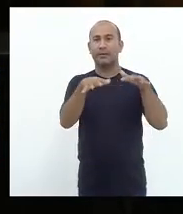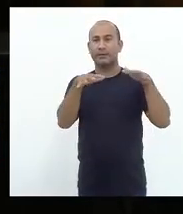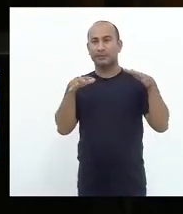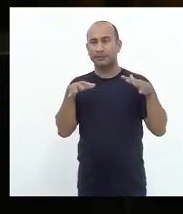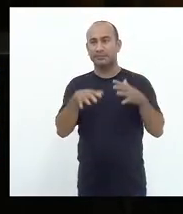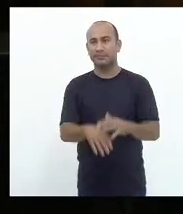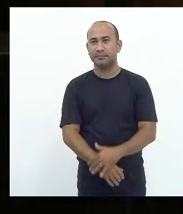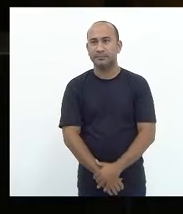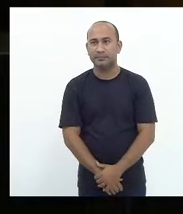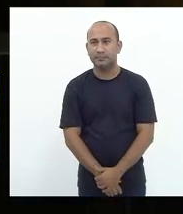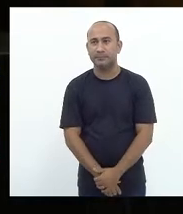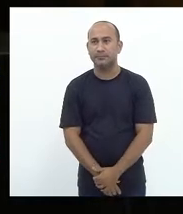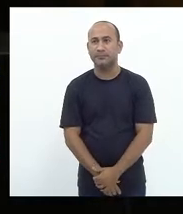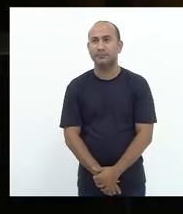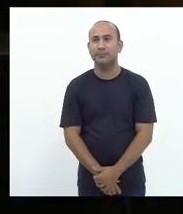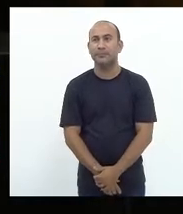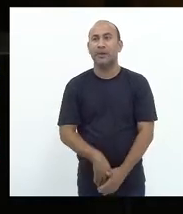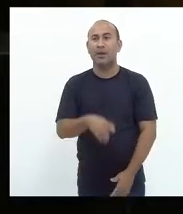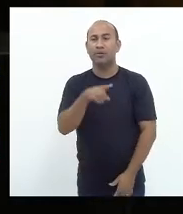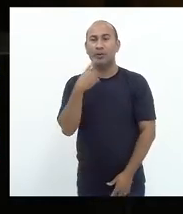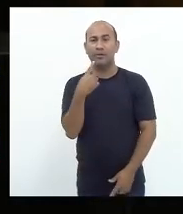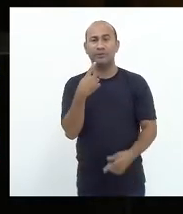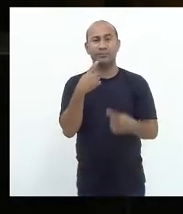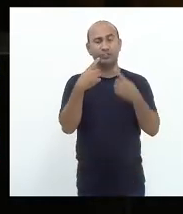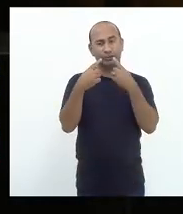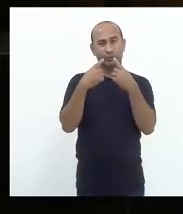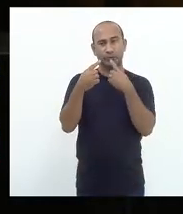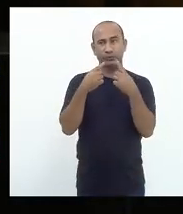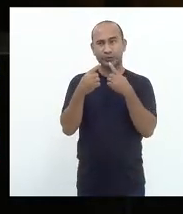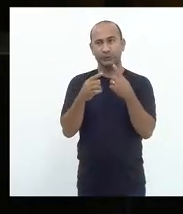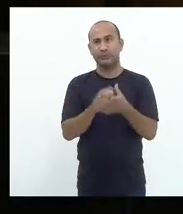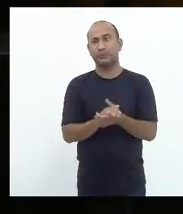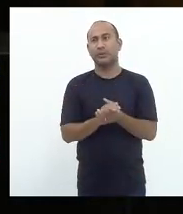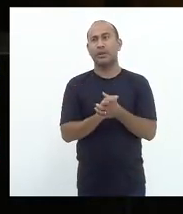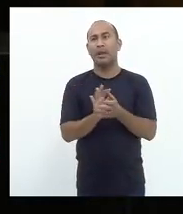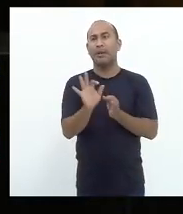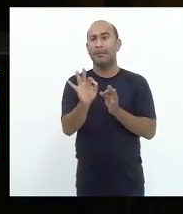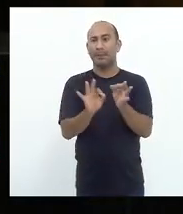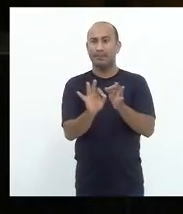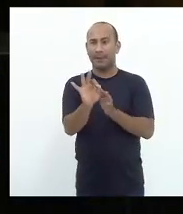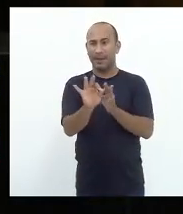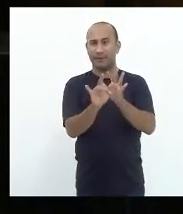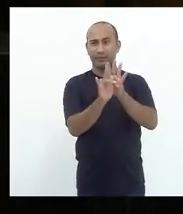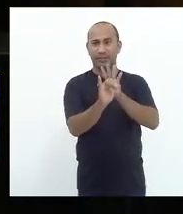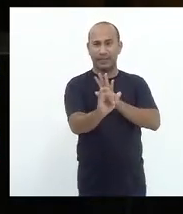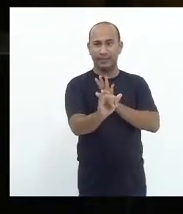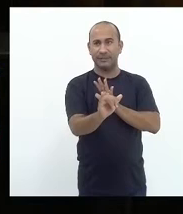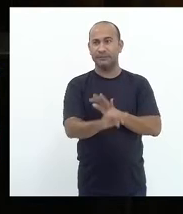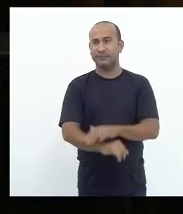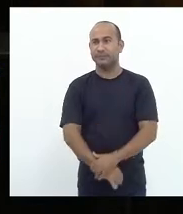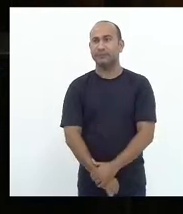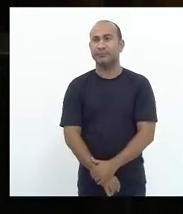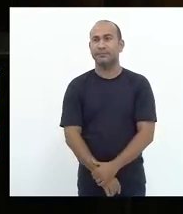Legislativa. É, estamos discutindo o projeto de lei